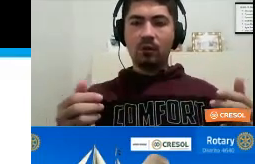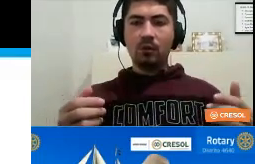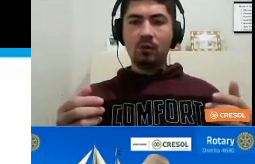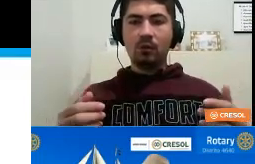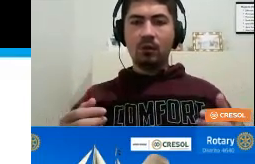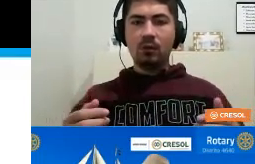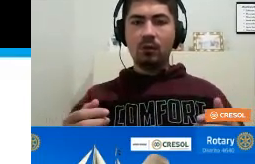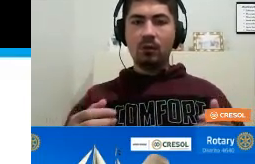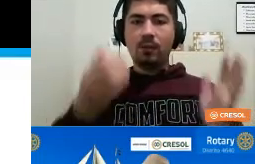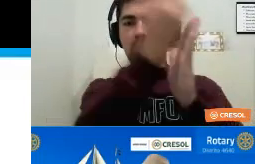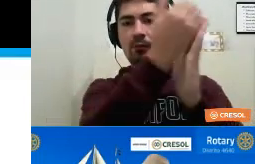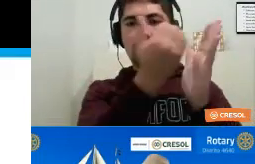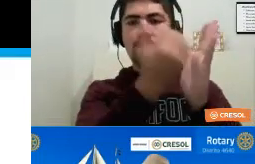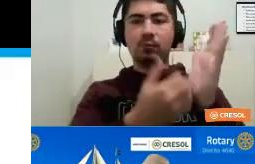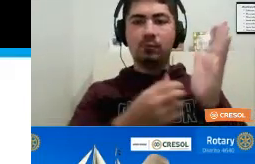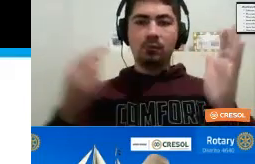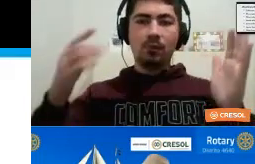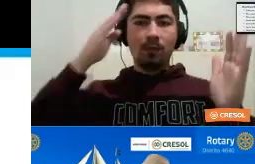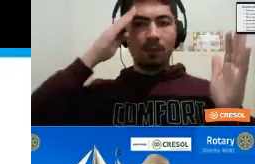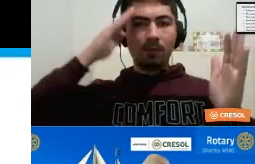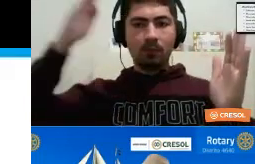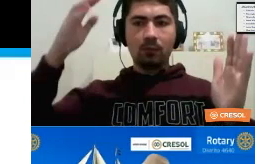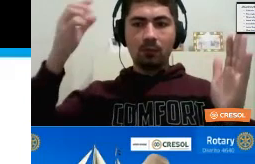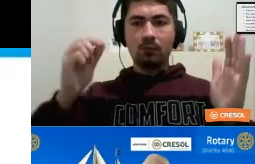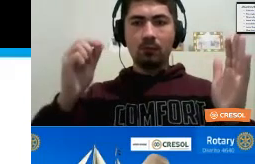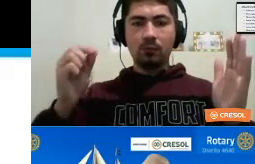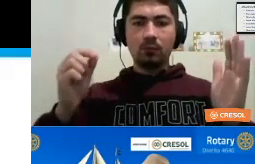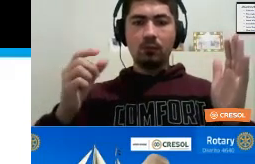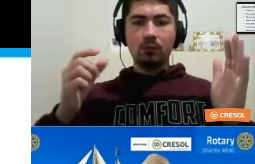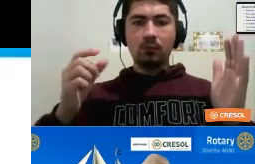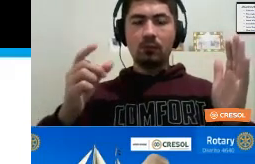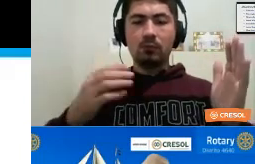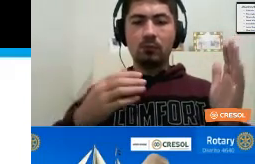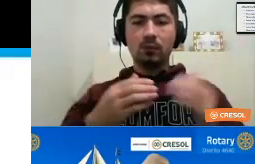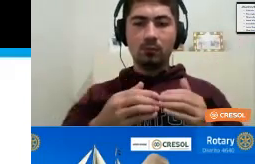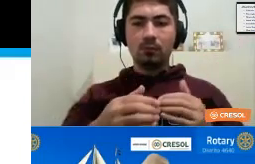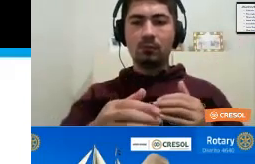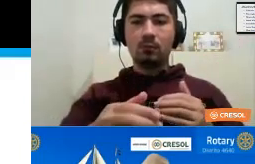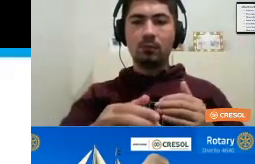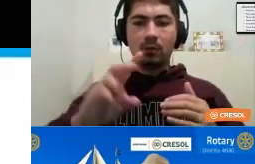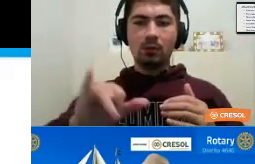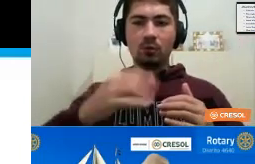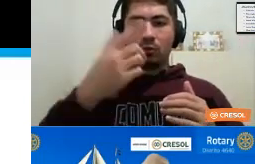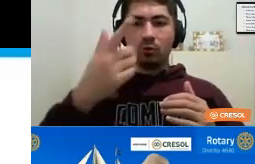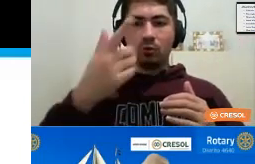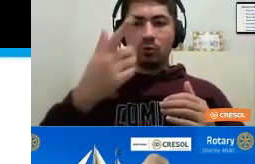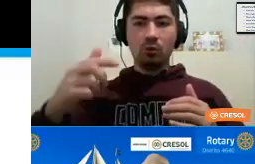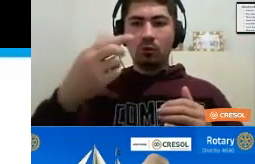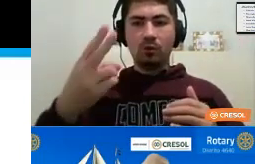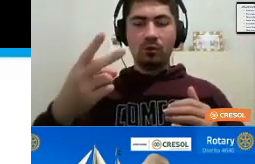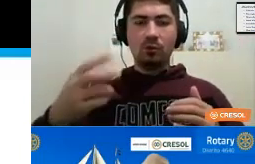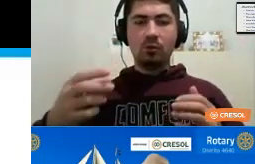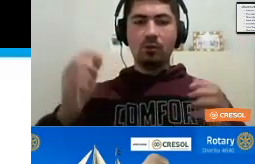nossas áreas de enfoque. A novidade agora é que a partir desse ano, de julho de 21, a gente pode